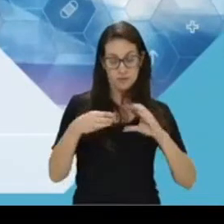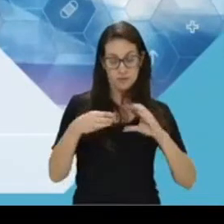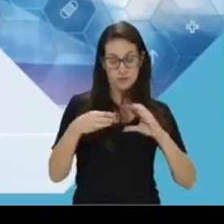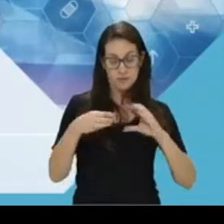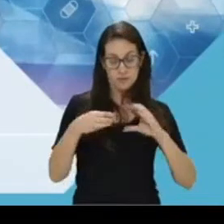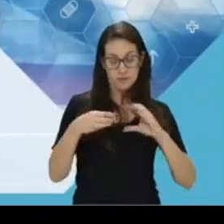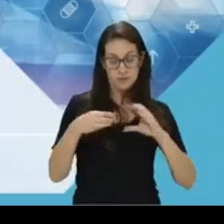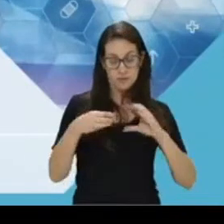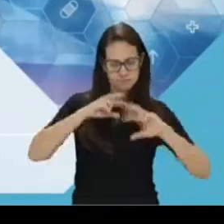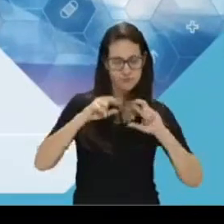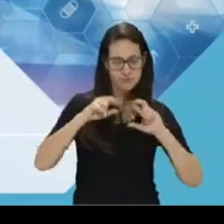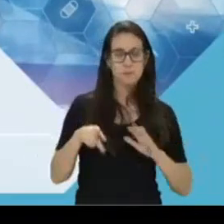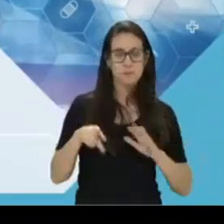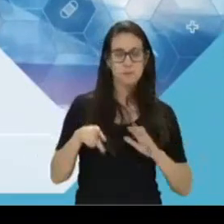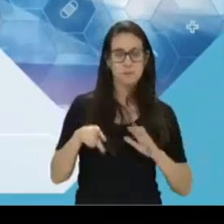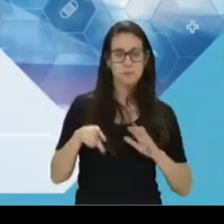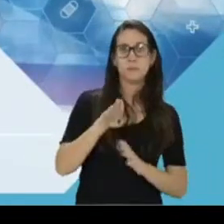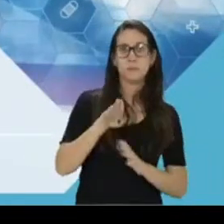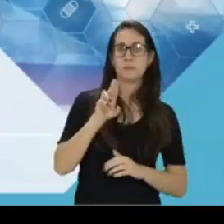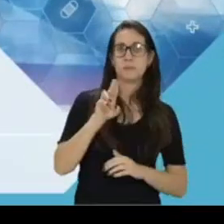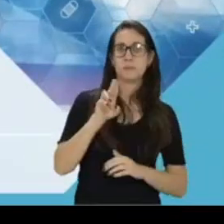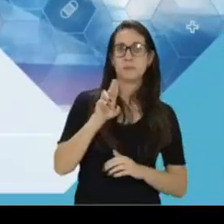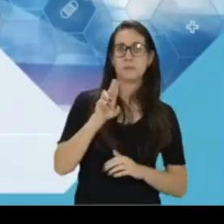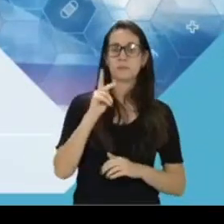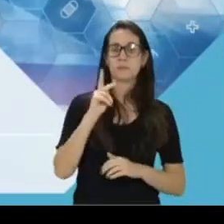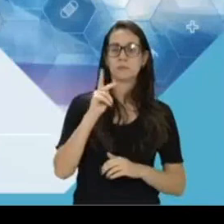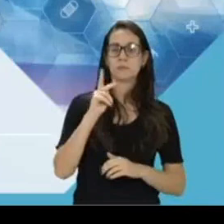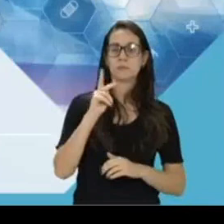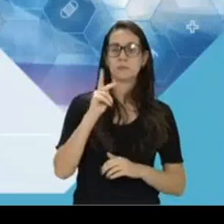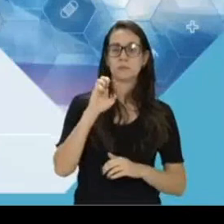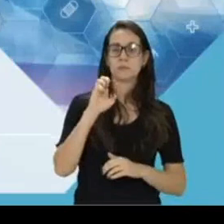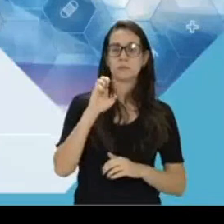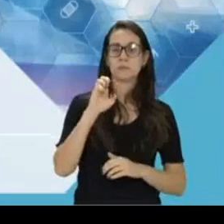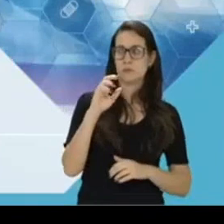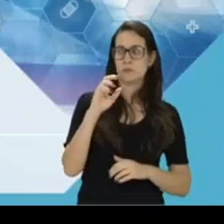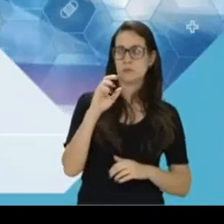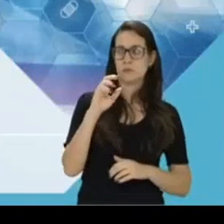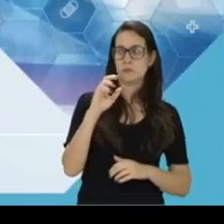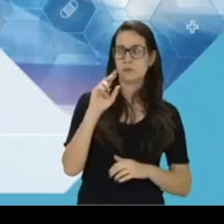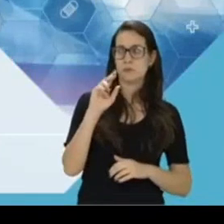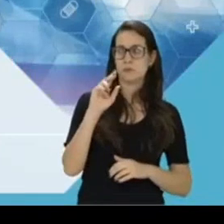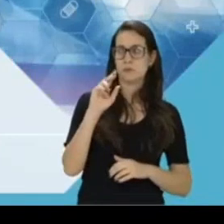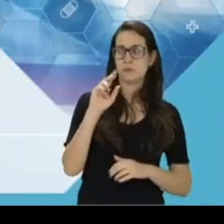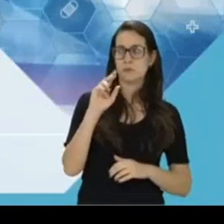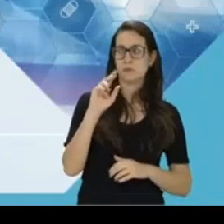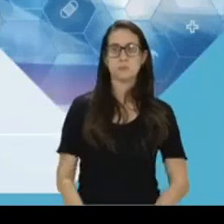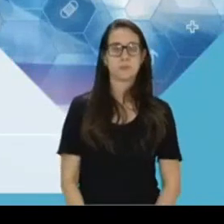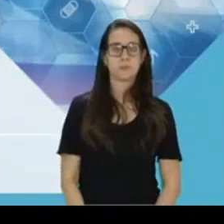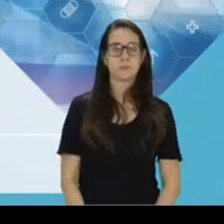que constituem a lâmina de bochecha. Então, nessas células, eu vou